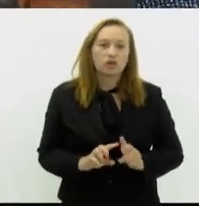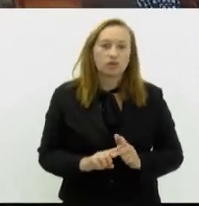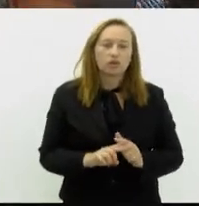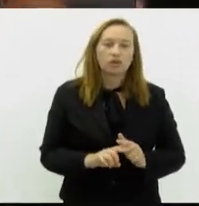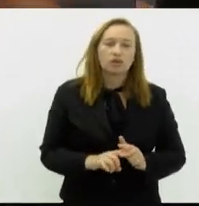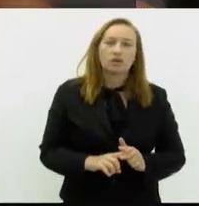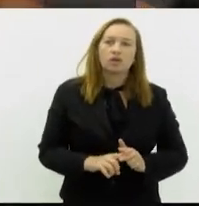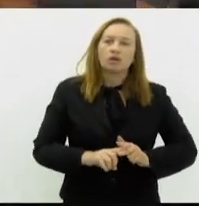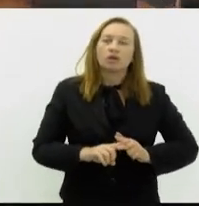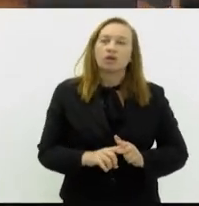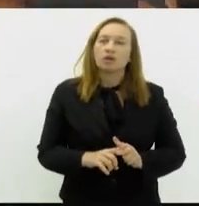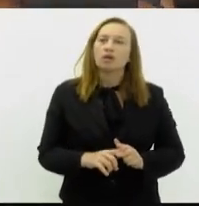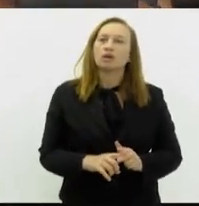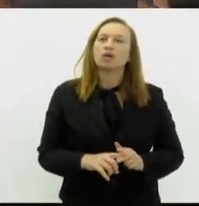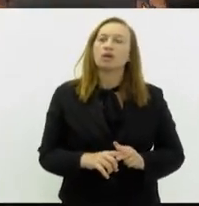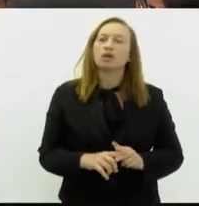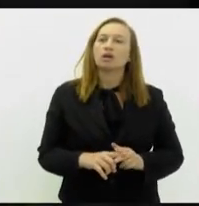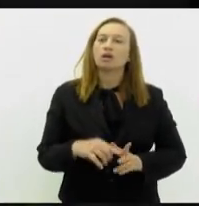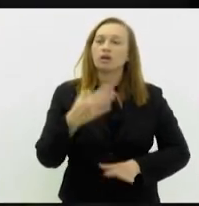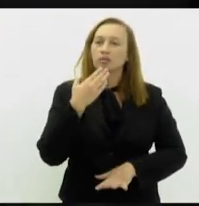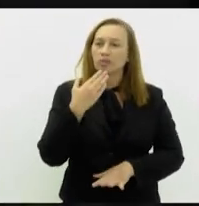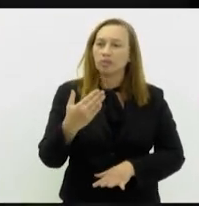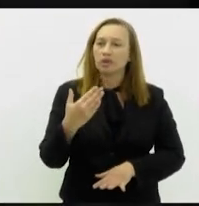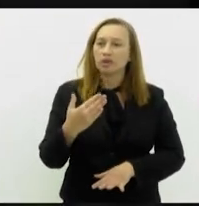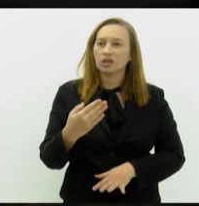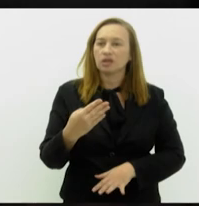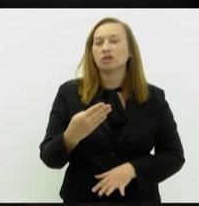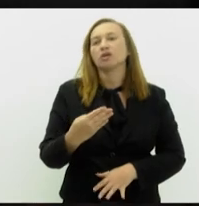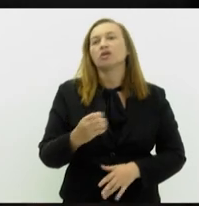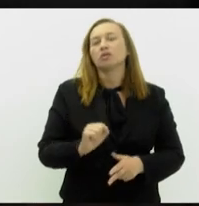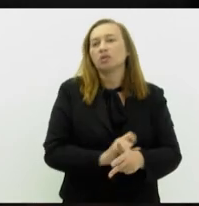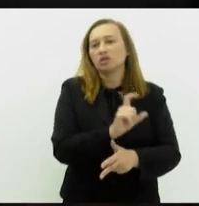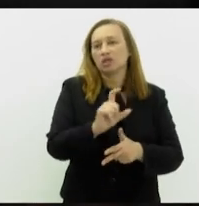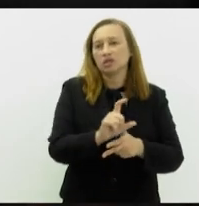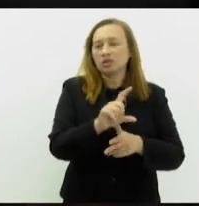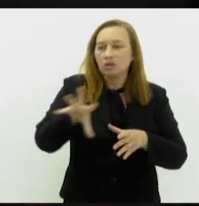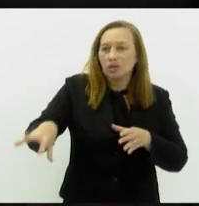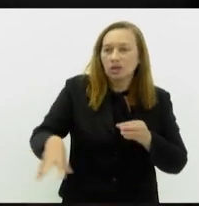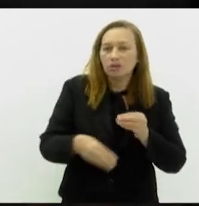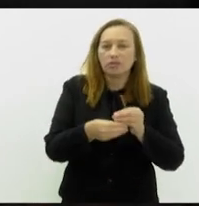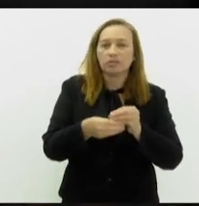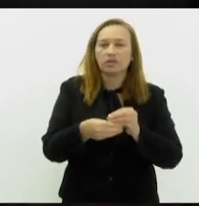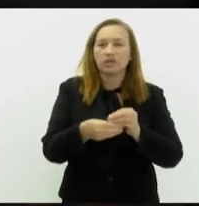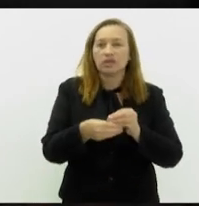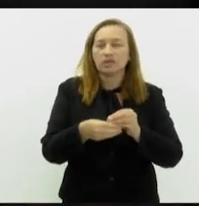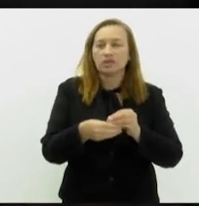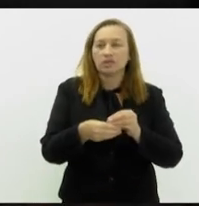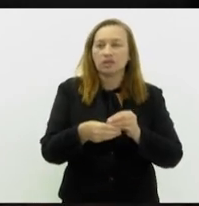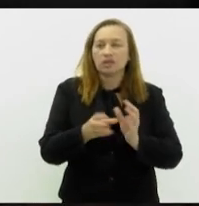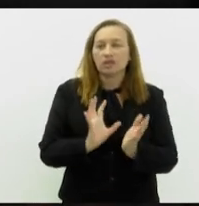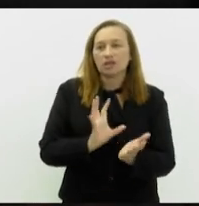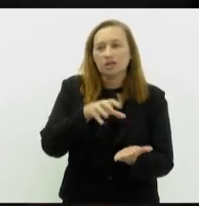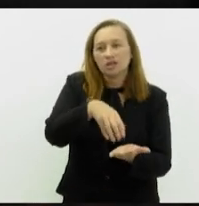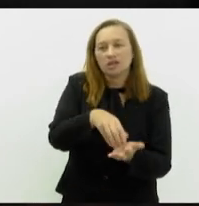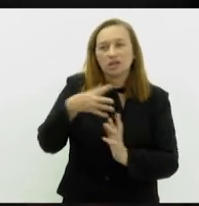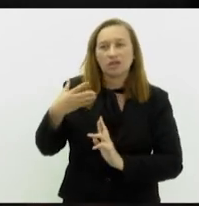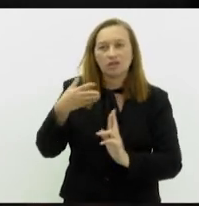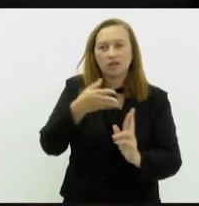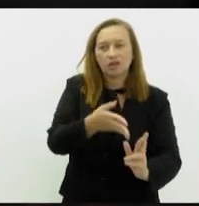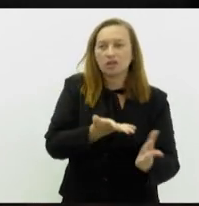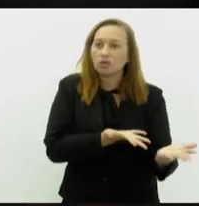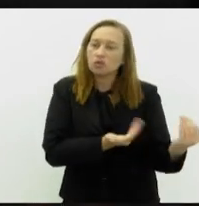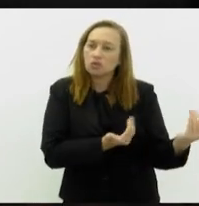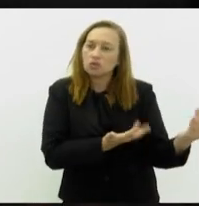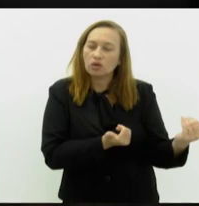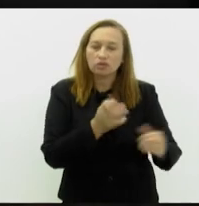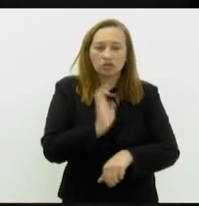o Poder Executivo a estabelecer parâmetros para implementação de centros de referência da juventude